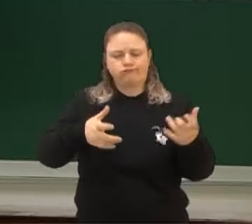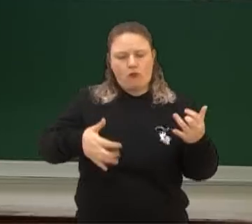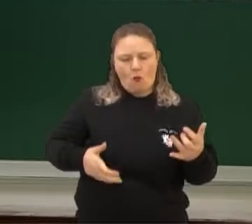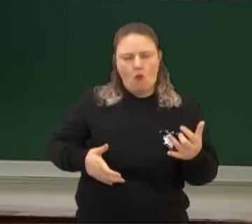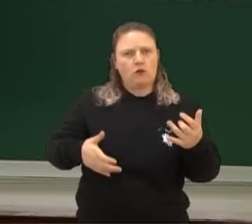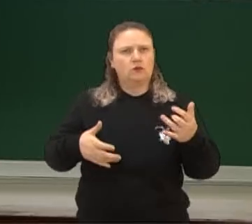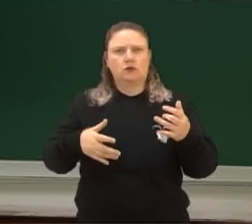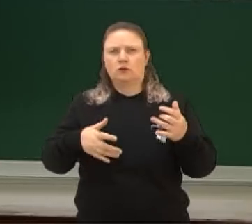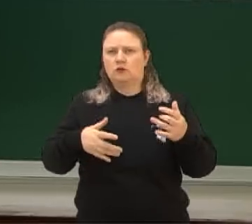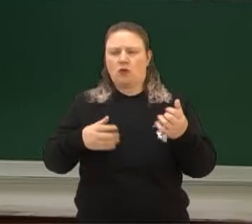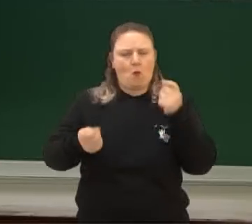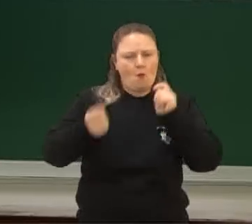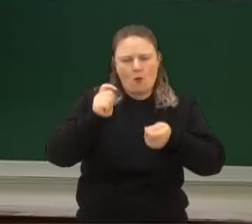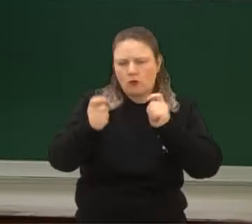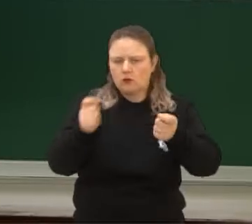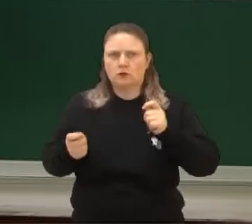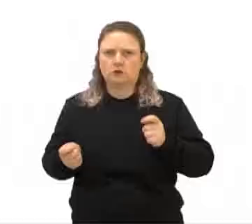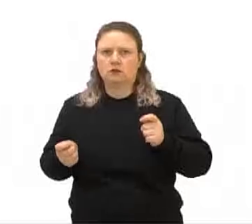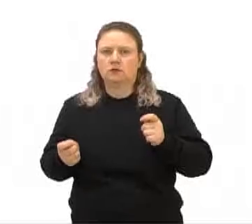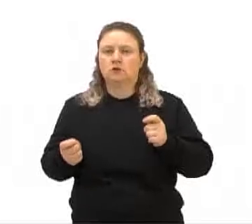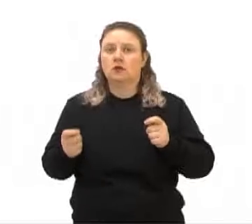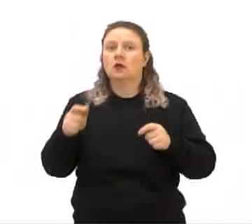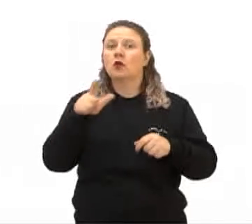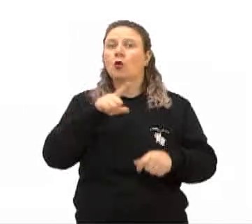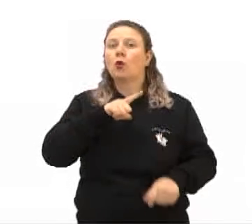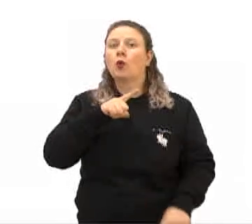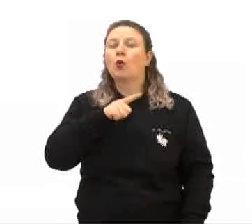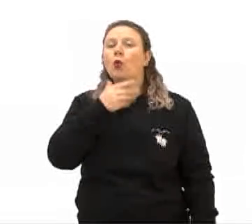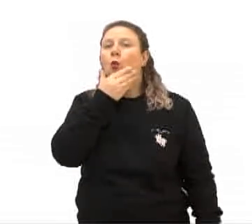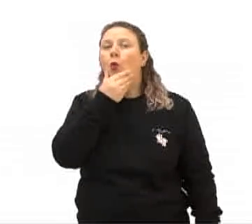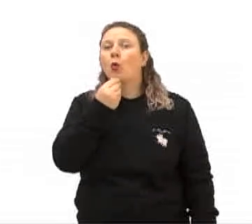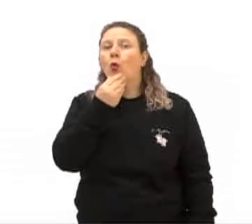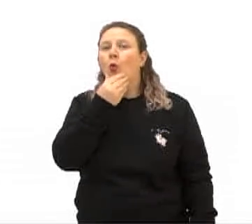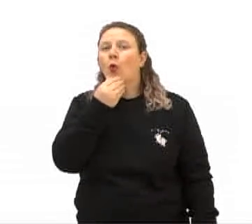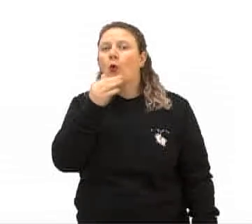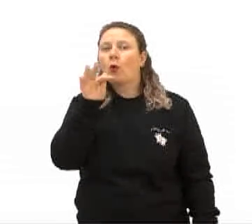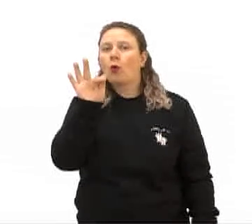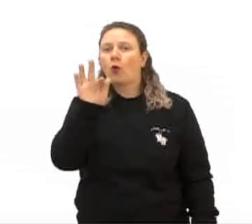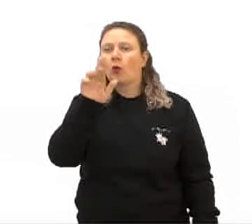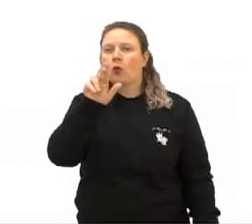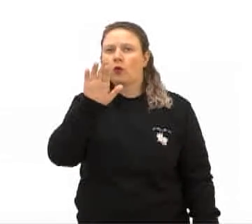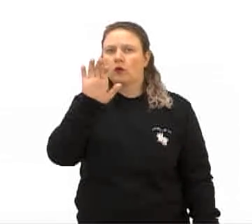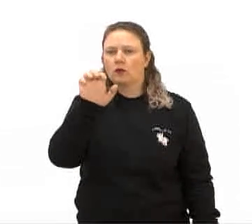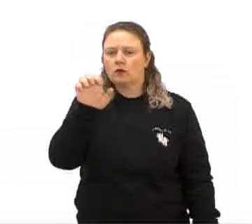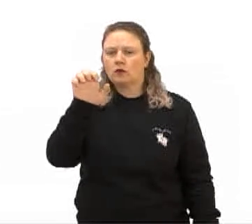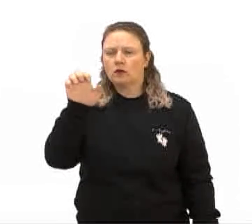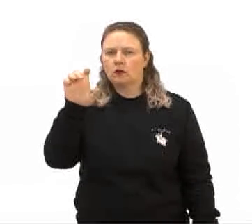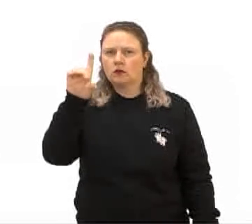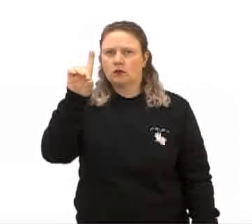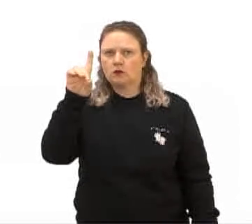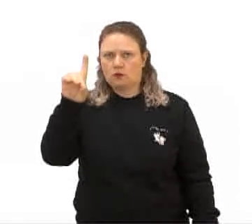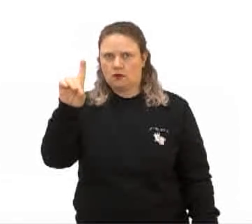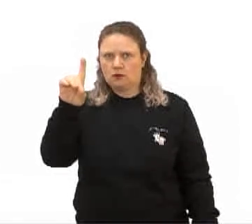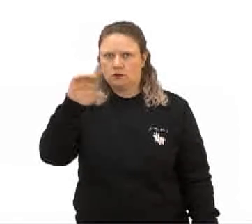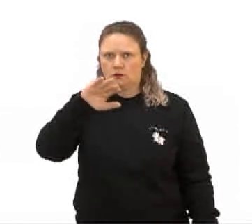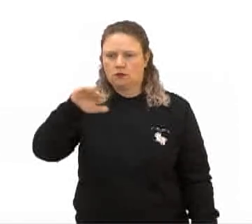todos os tempos. Freddie Mercury was born in Zanzibar. Because of the Zanzibar Revolution